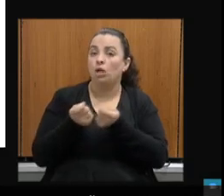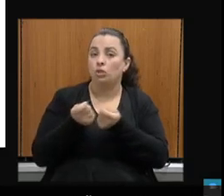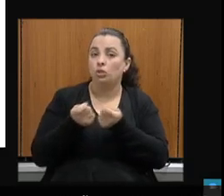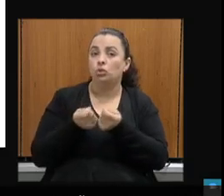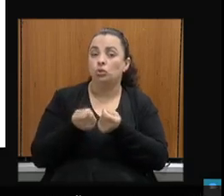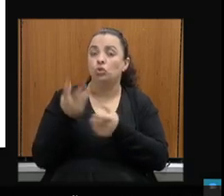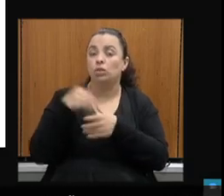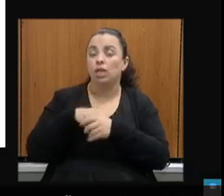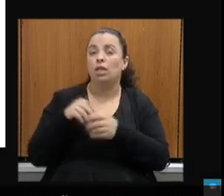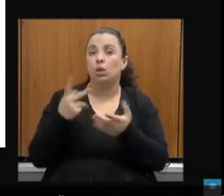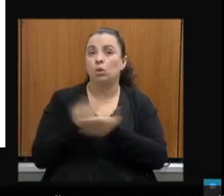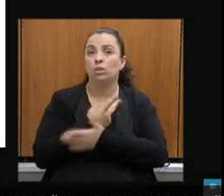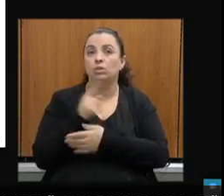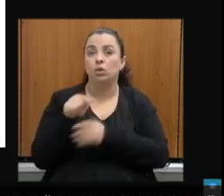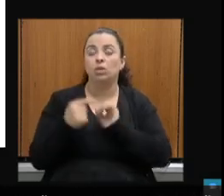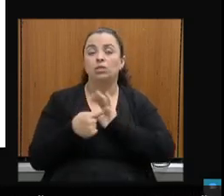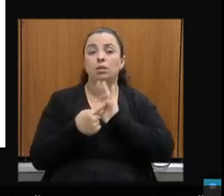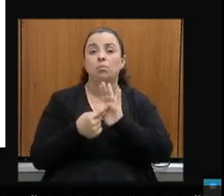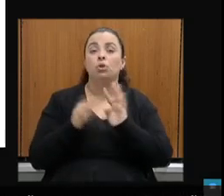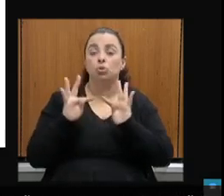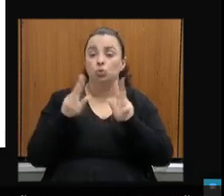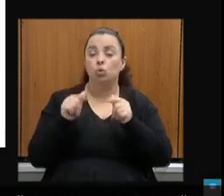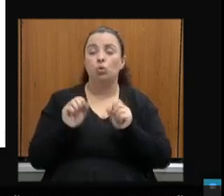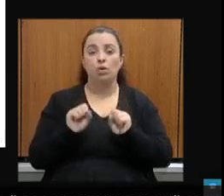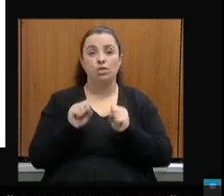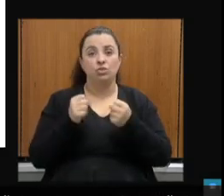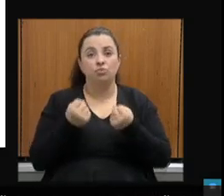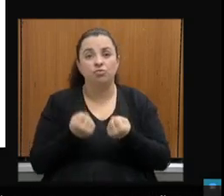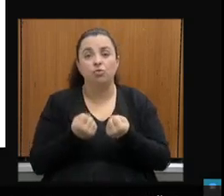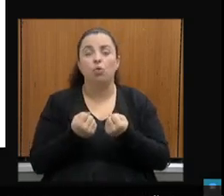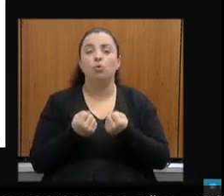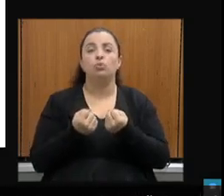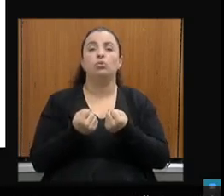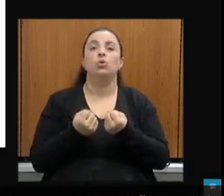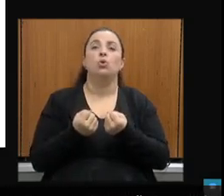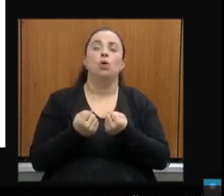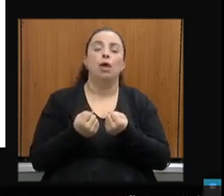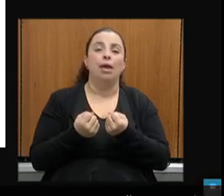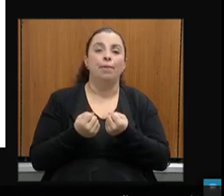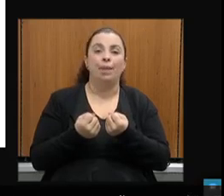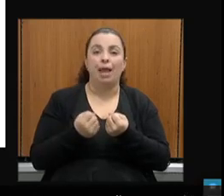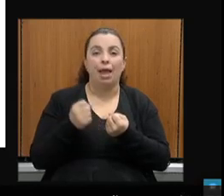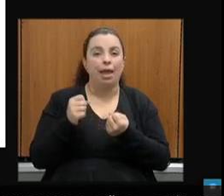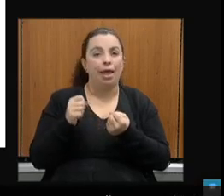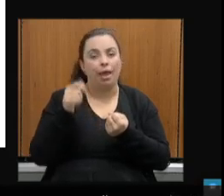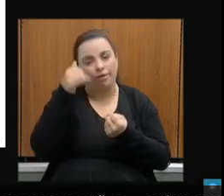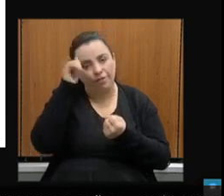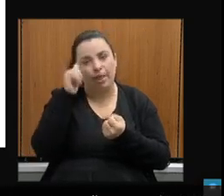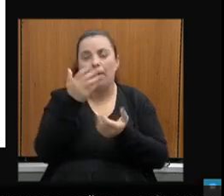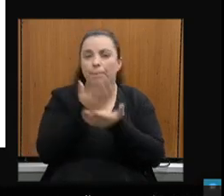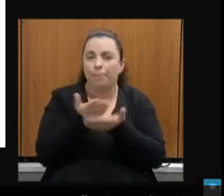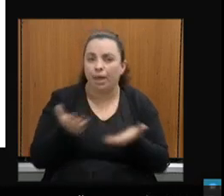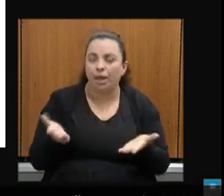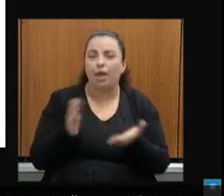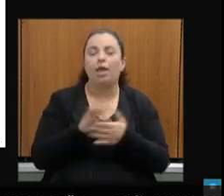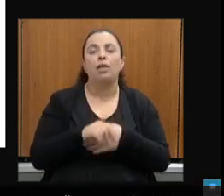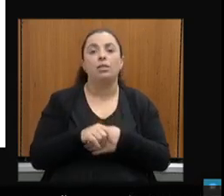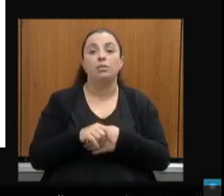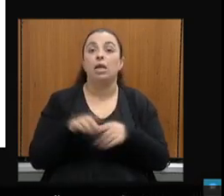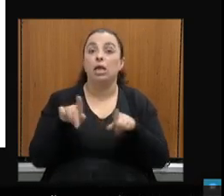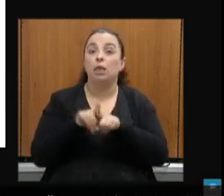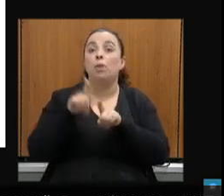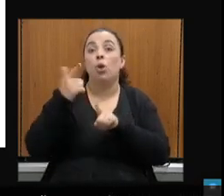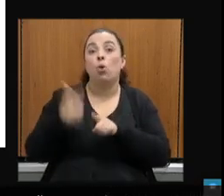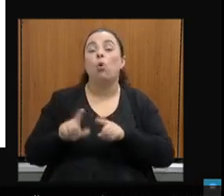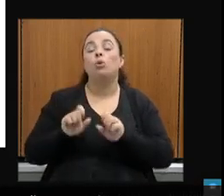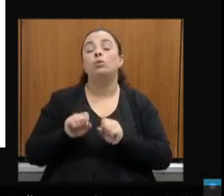esse isso aqui demonstra exatamente todo aquele esforço deficiência esforço de redução das perdas e o outro esforço o nosso que foi